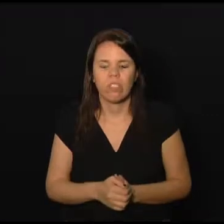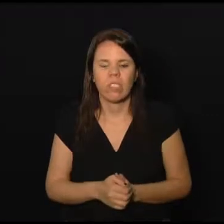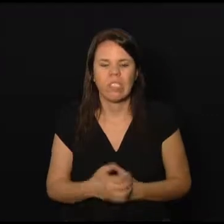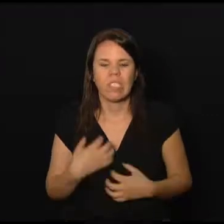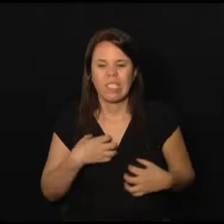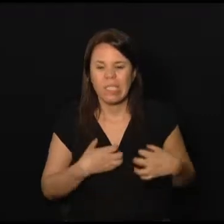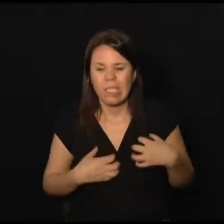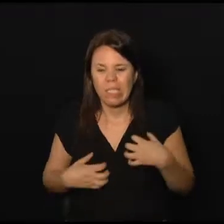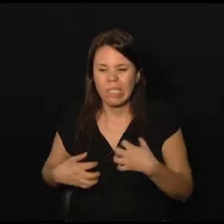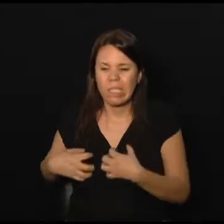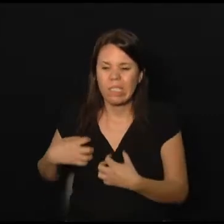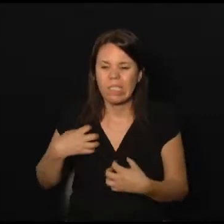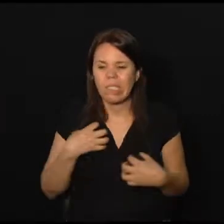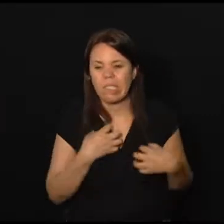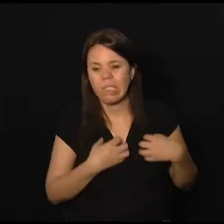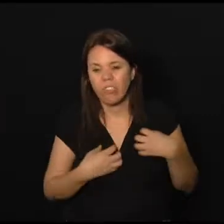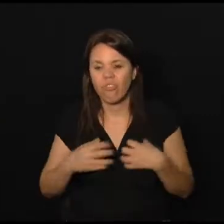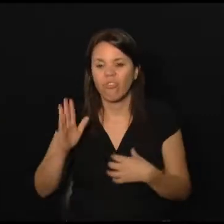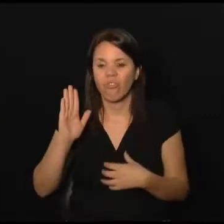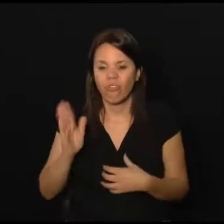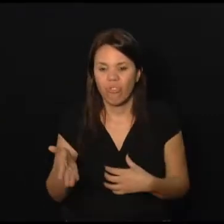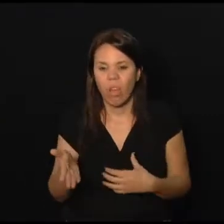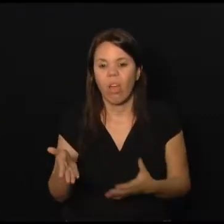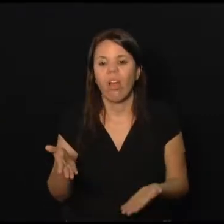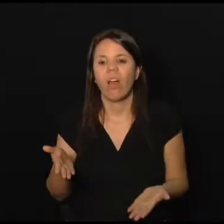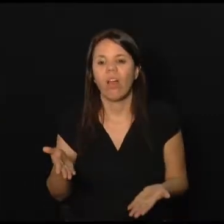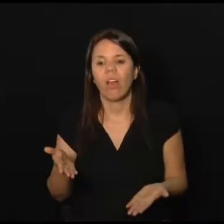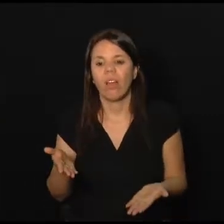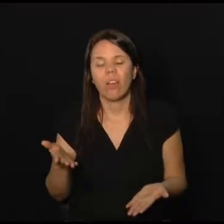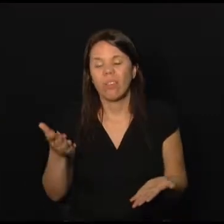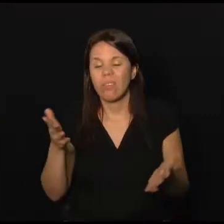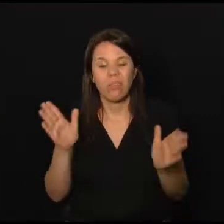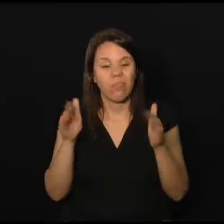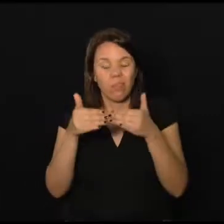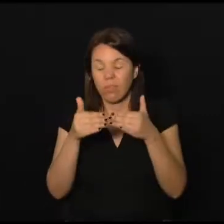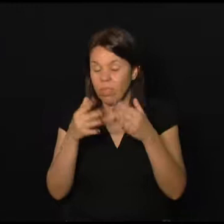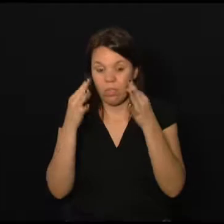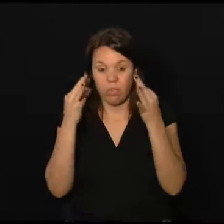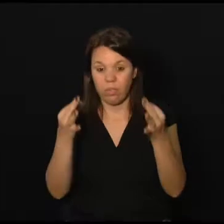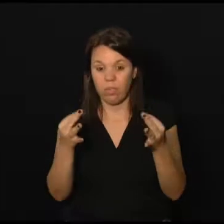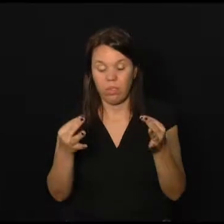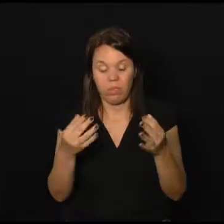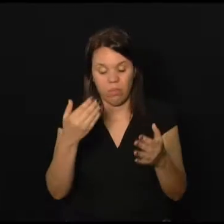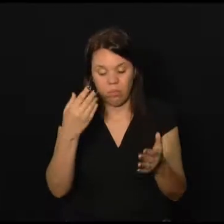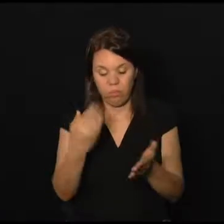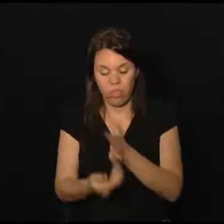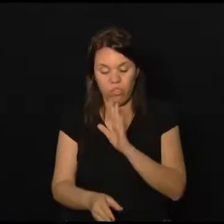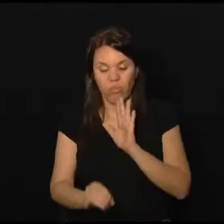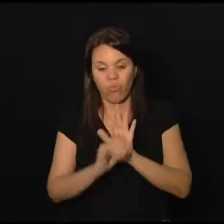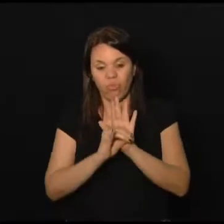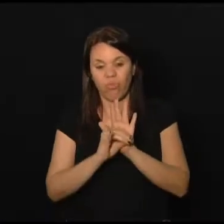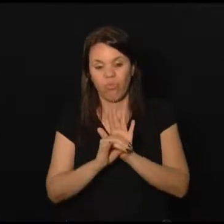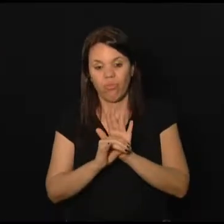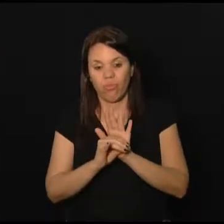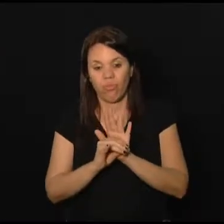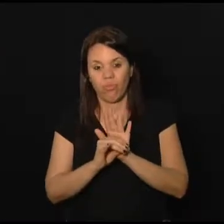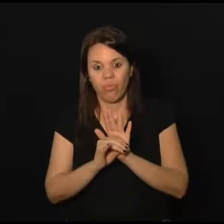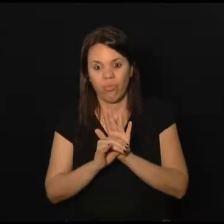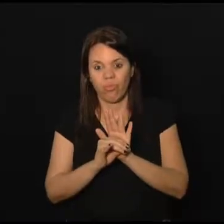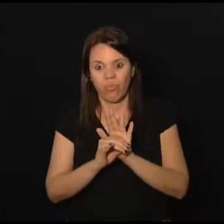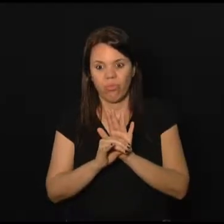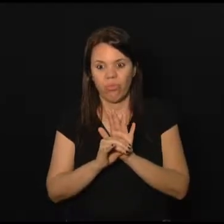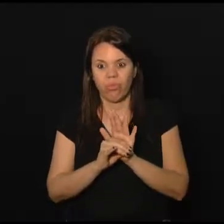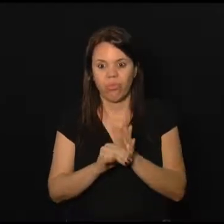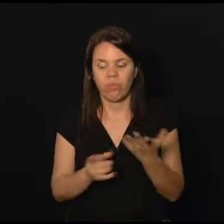abalados, ela já perdeu aqui, até então, do que estamos falando, perdeu a identidade, né? E ela está à mercê de